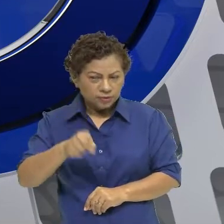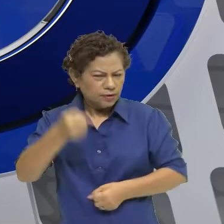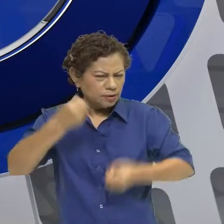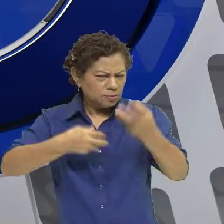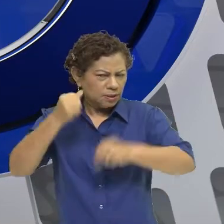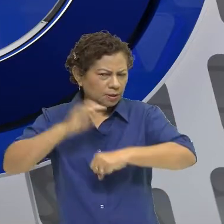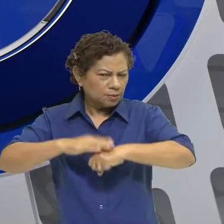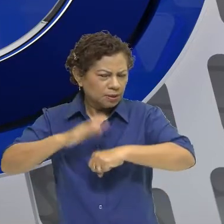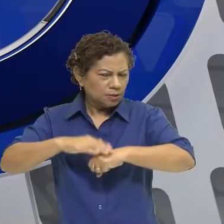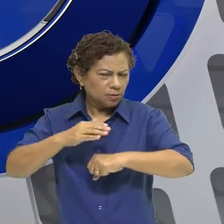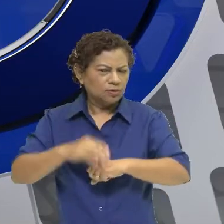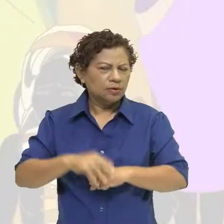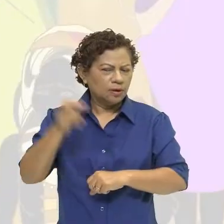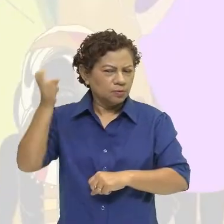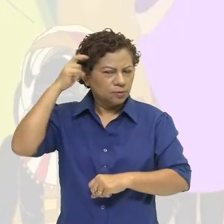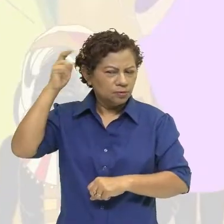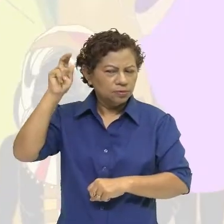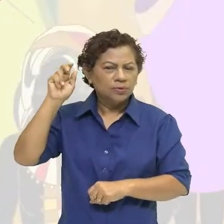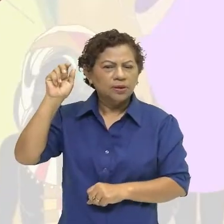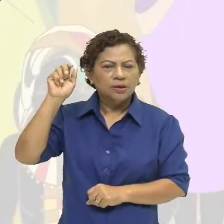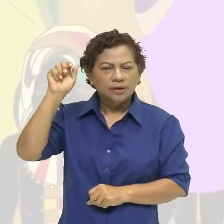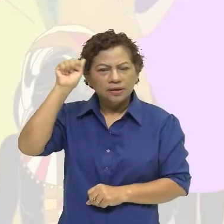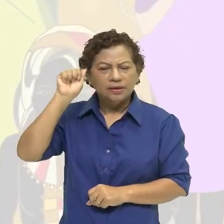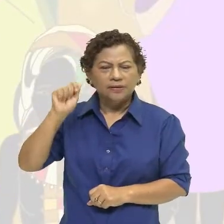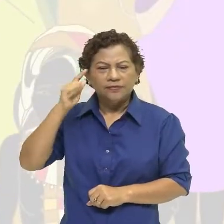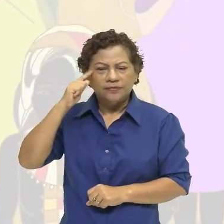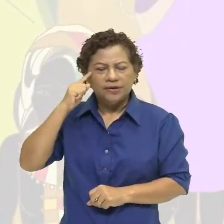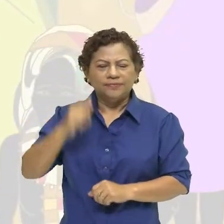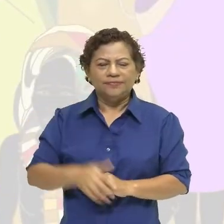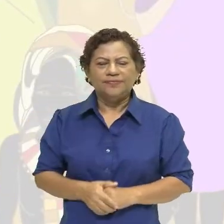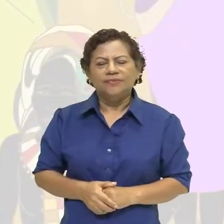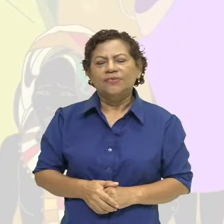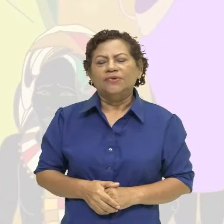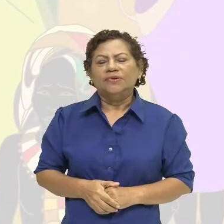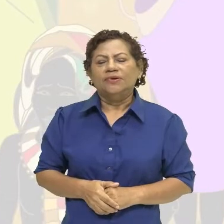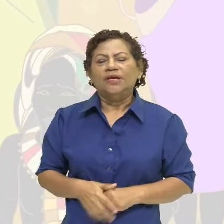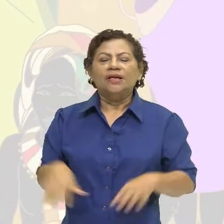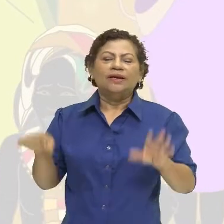cultura africana. Olá, meu caro aluno, minha cara aluna.